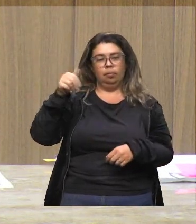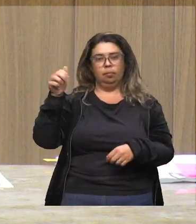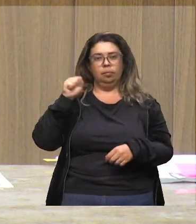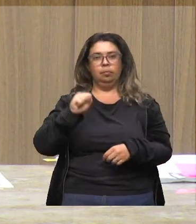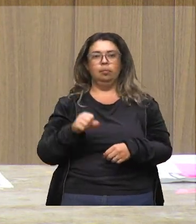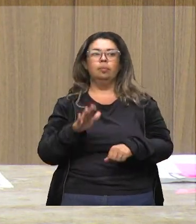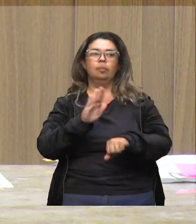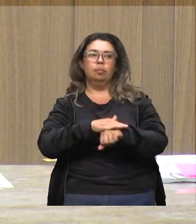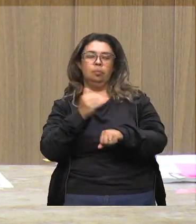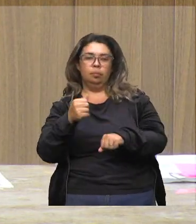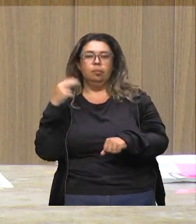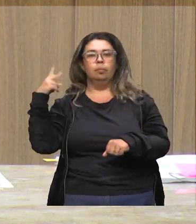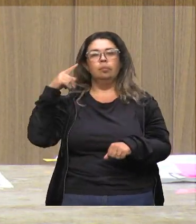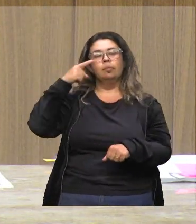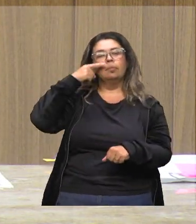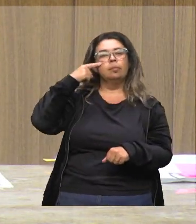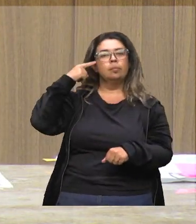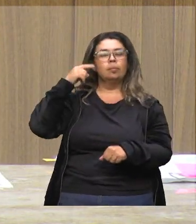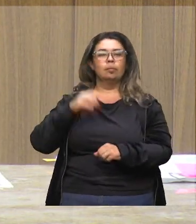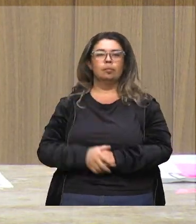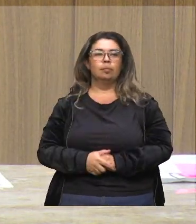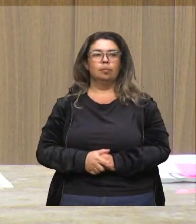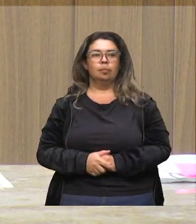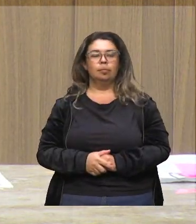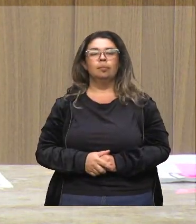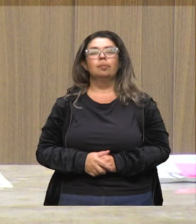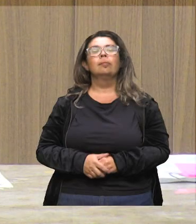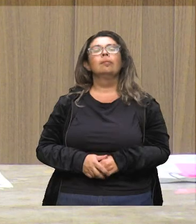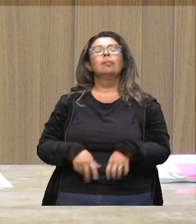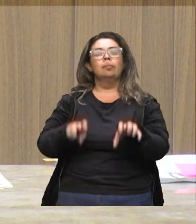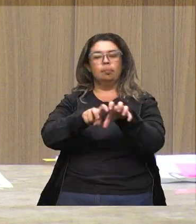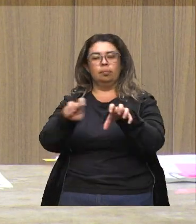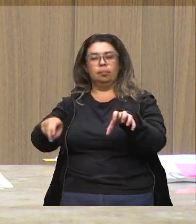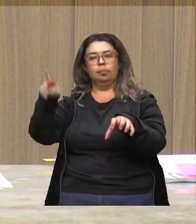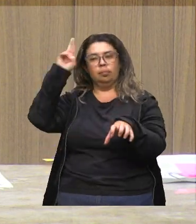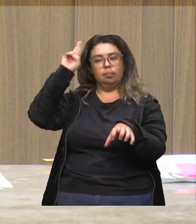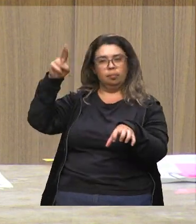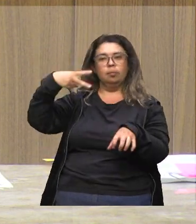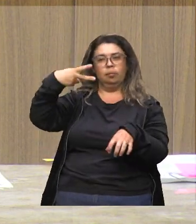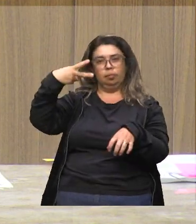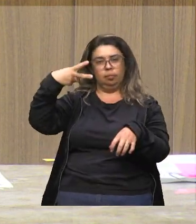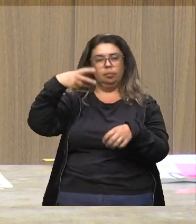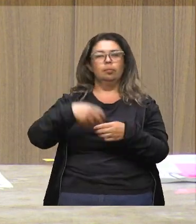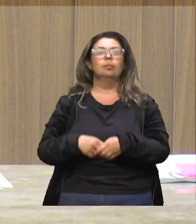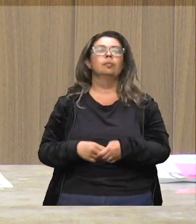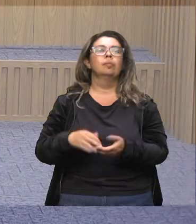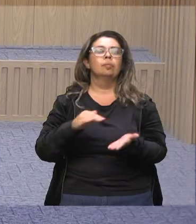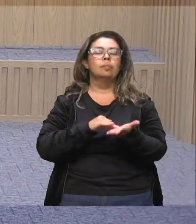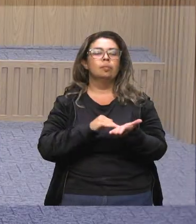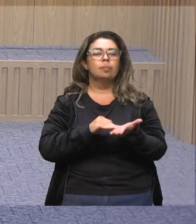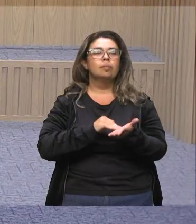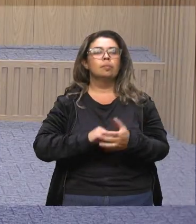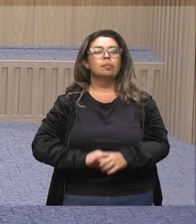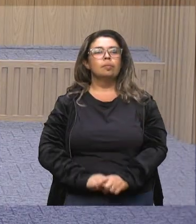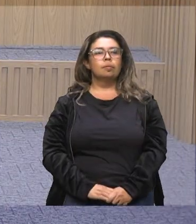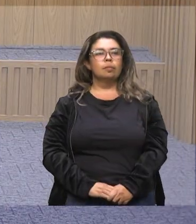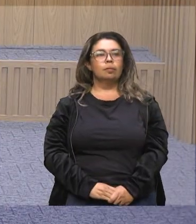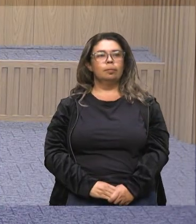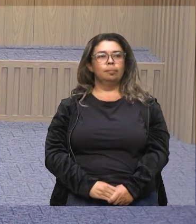convido o vereador Vinícius Simile para compor a mesa como segundo secretário.